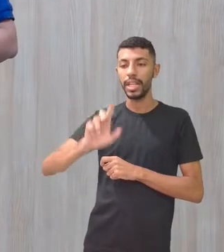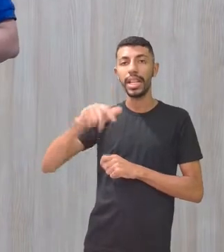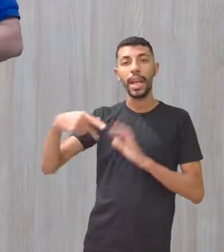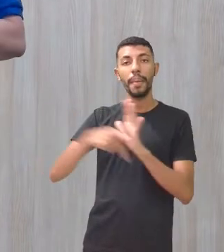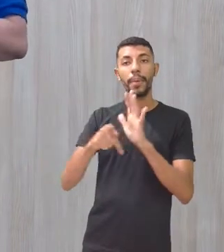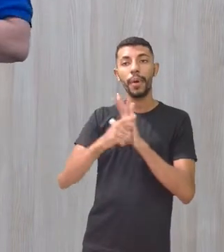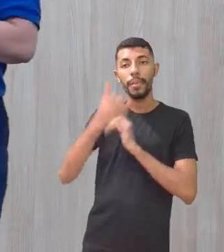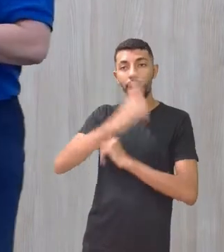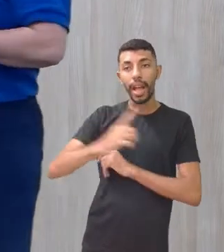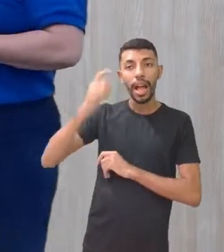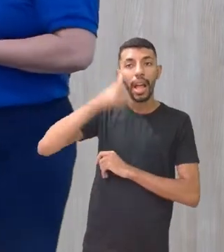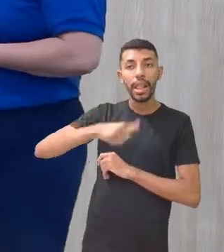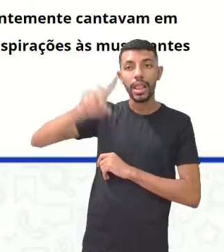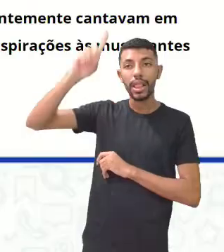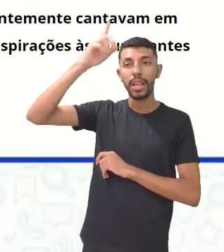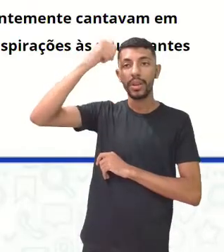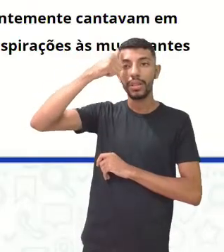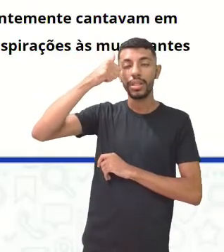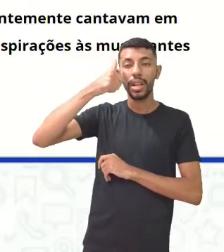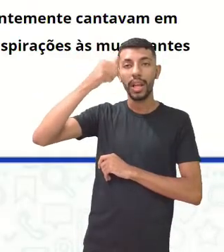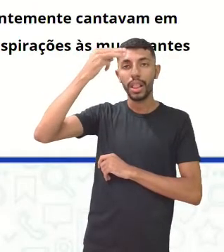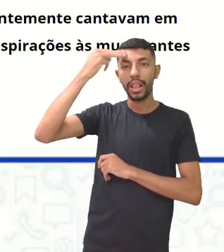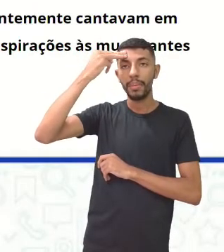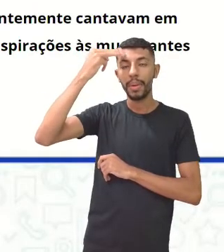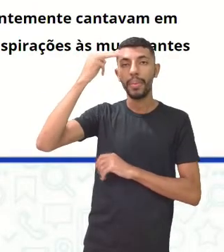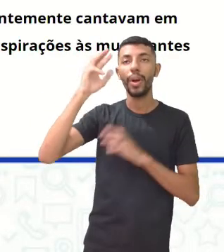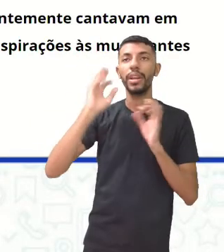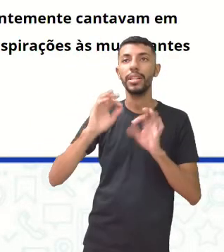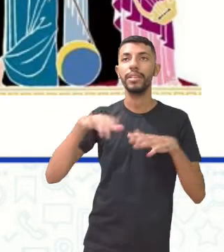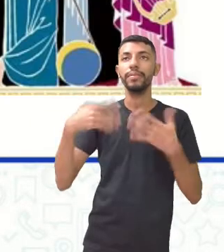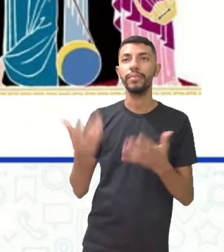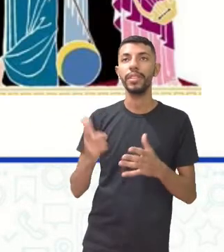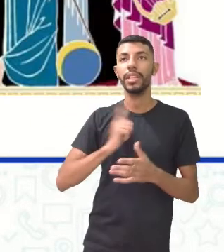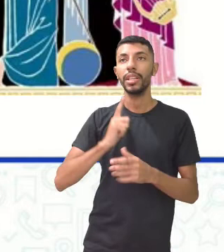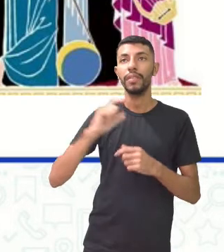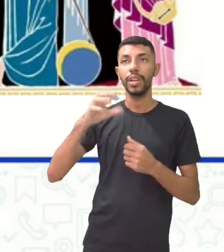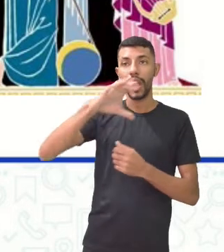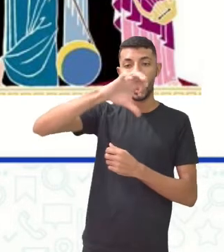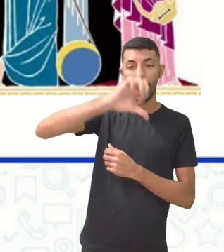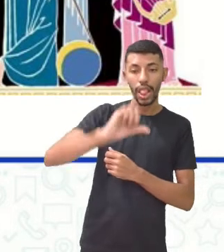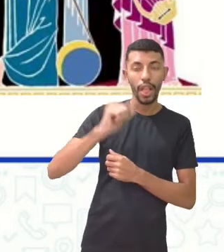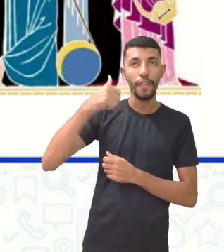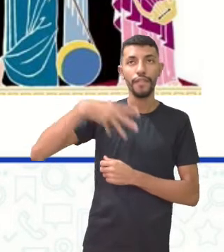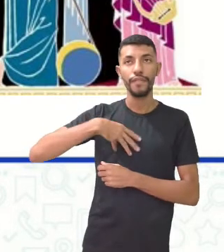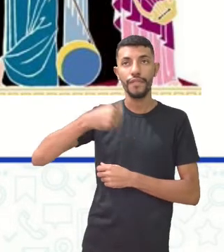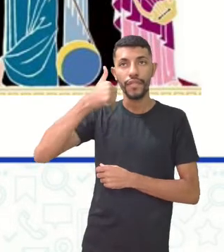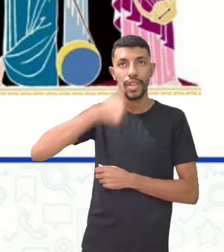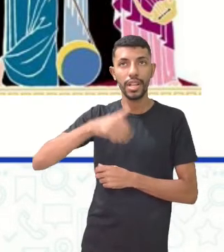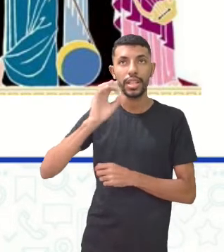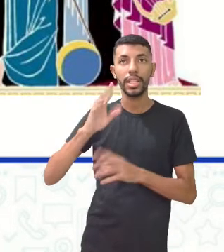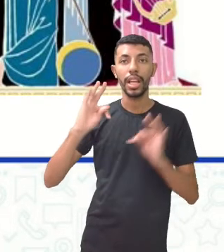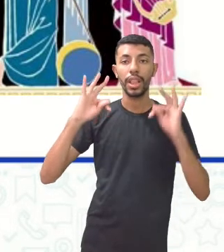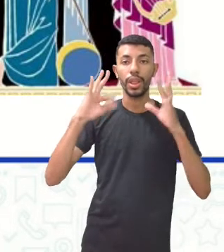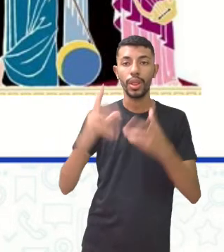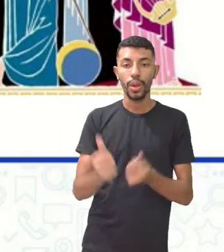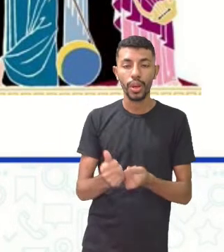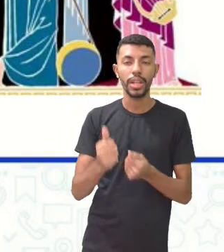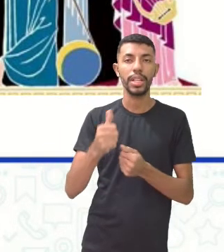memória. E eles tiveram 9 filhas, né, que são todas as musas, que